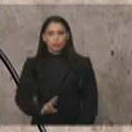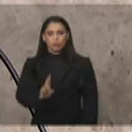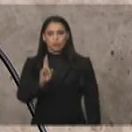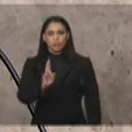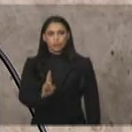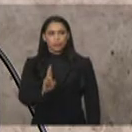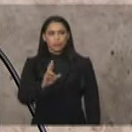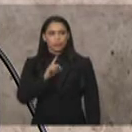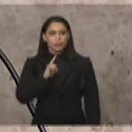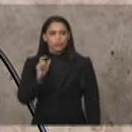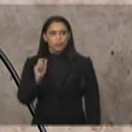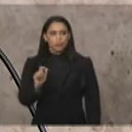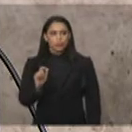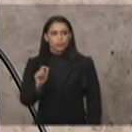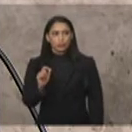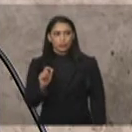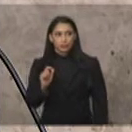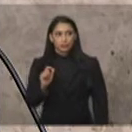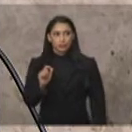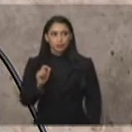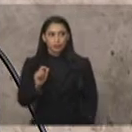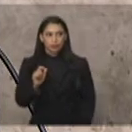Pesquisa.